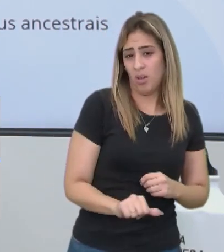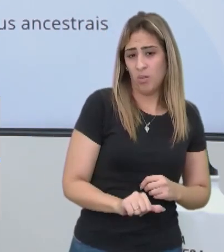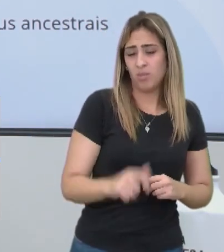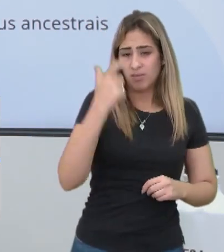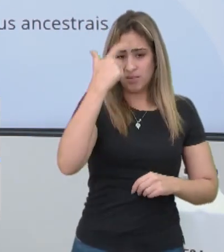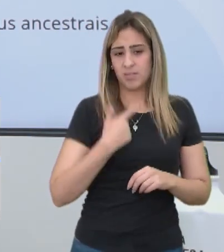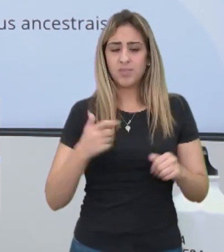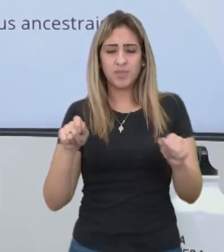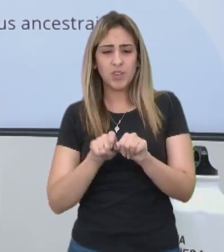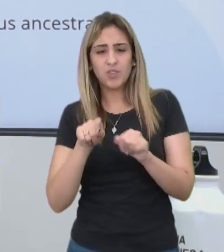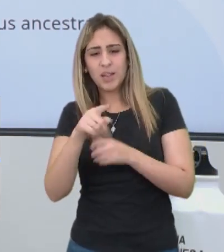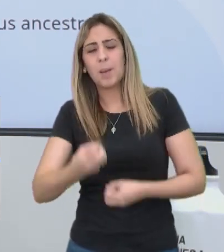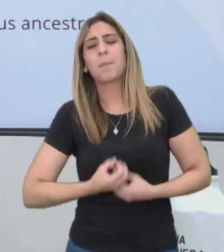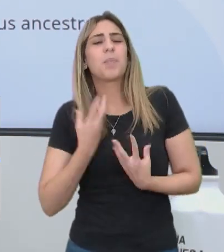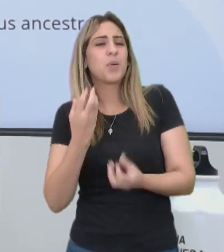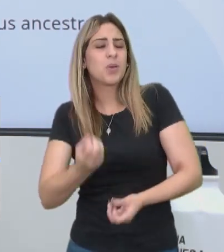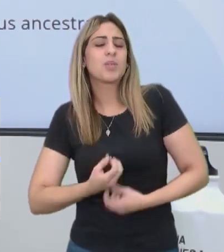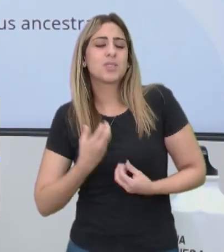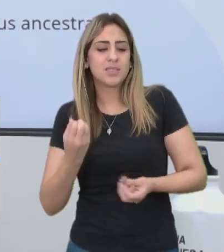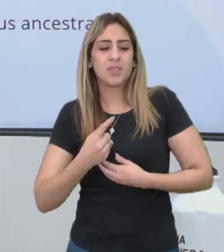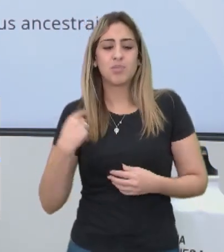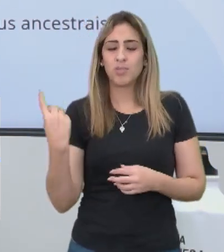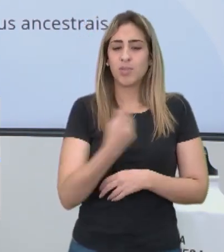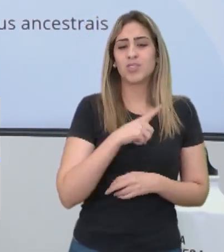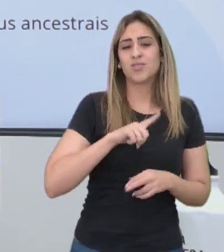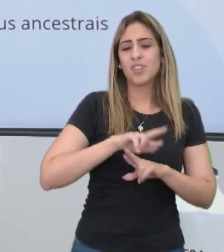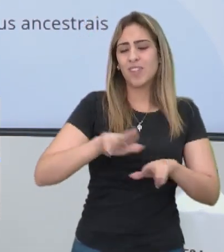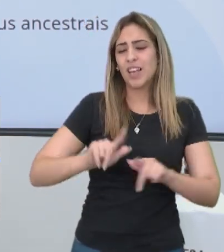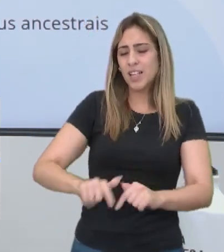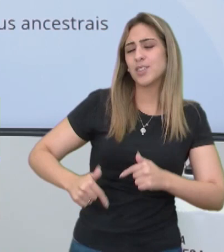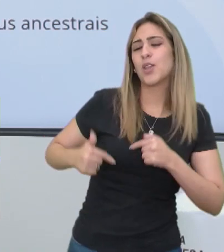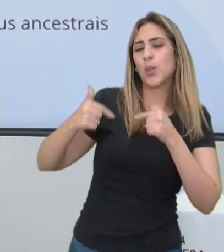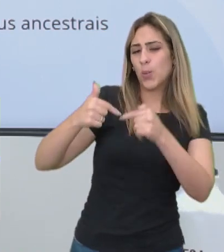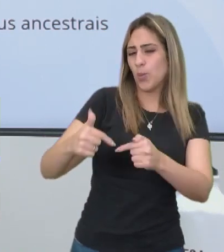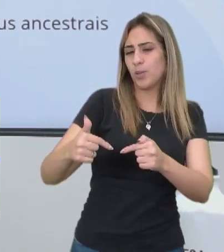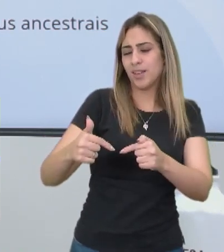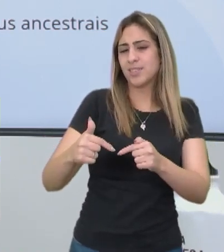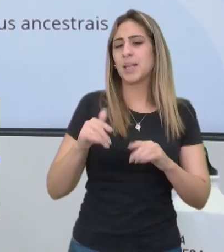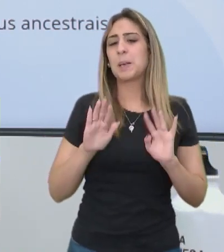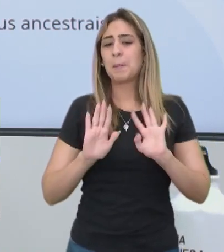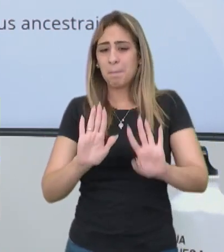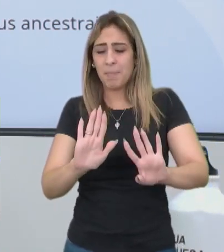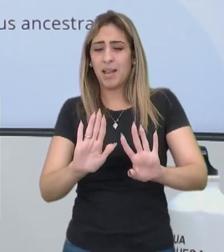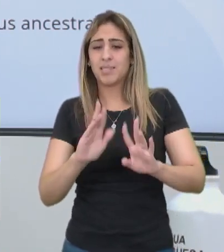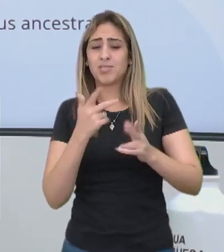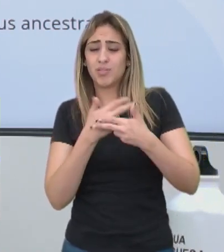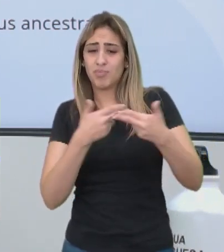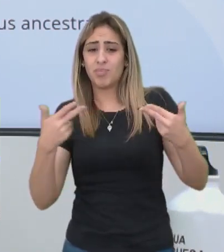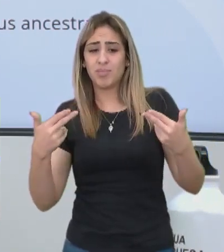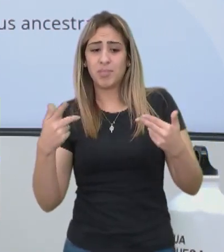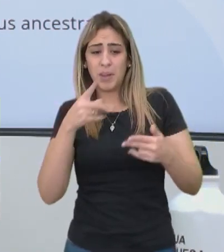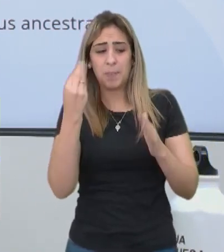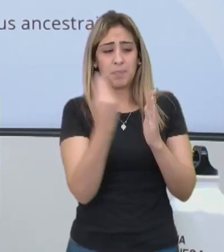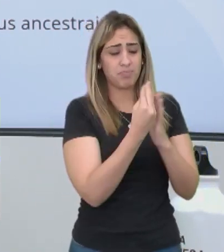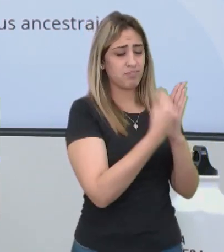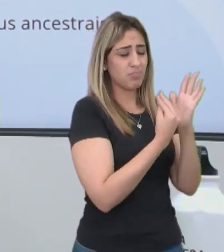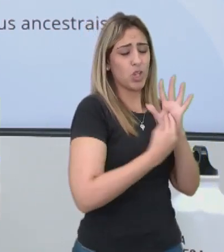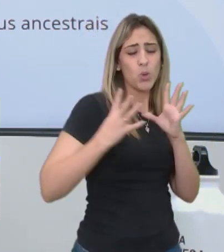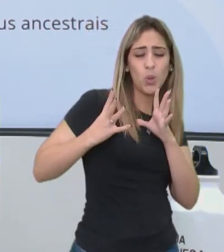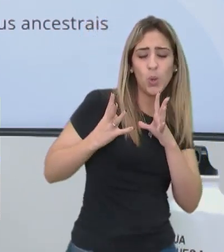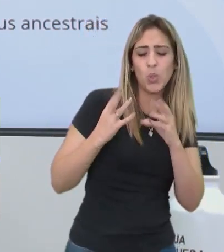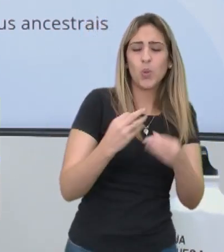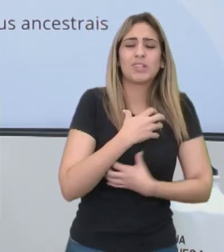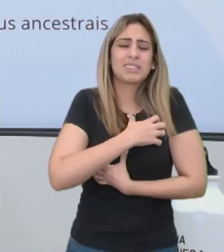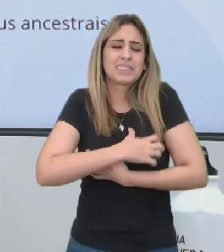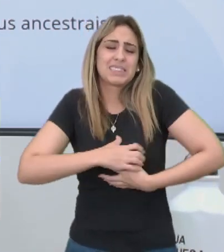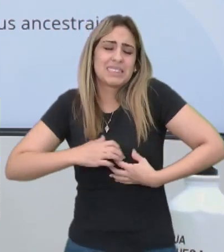fiz essa poesia que depois no slam nós fizemos uma batalha e eu mencionei. Mas foi para realmente colocar toda aquela